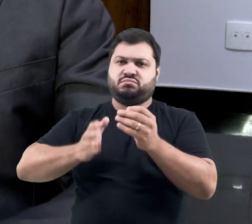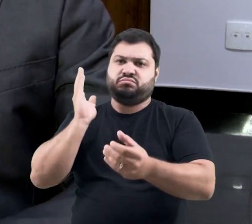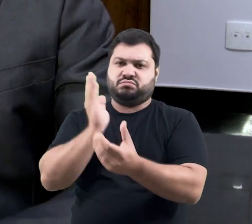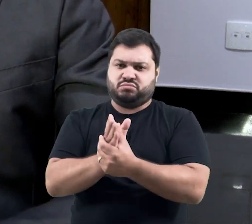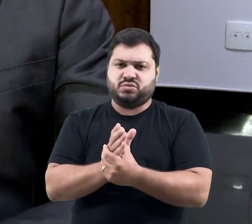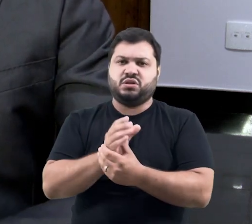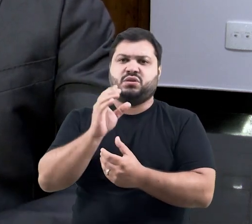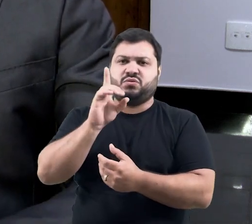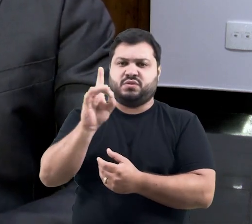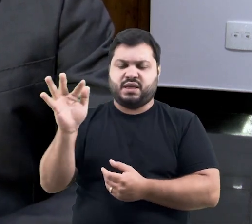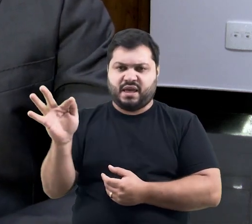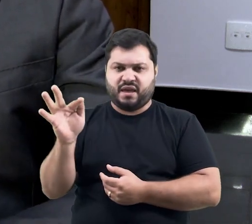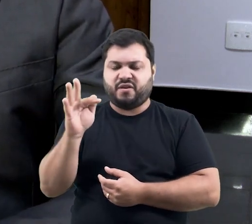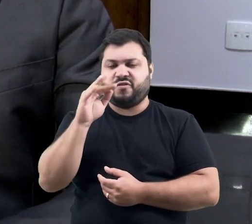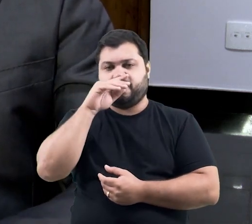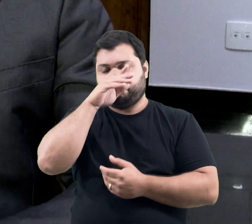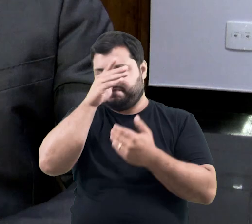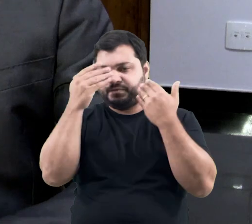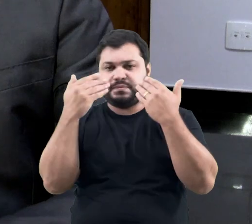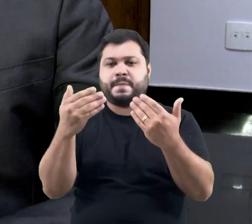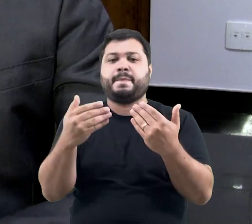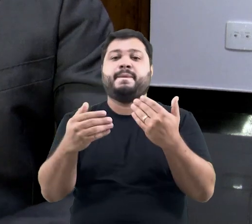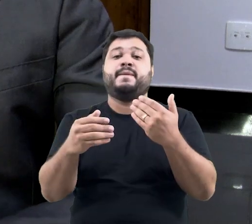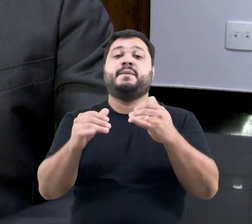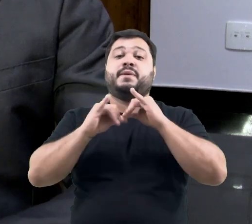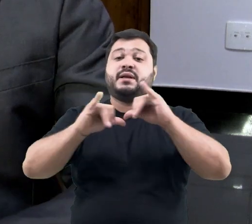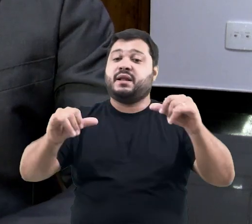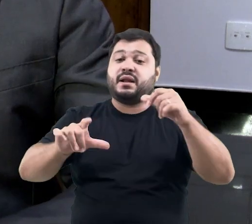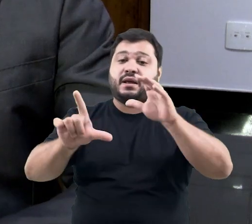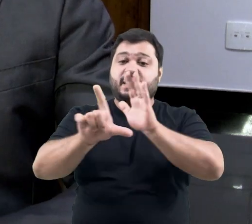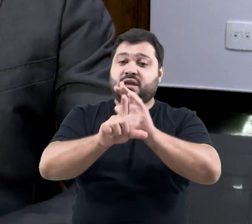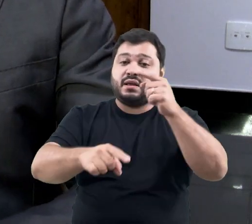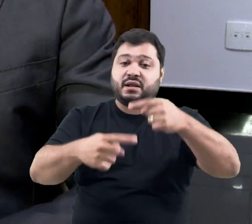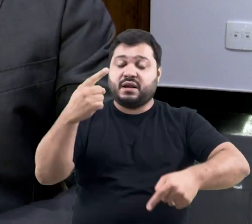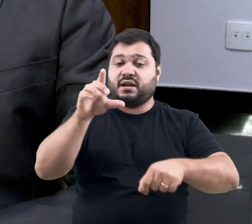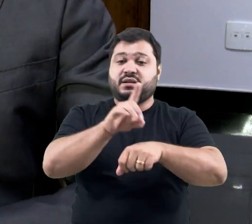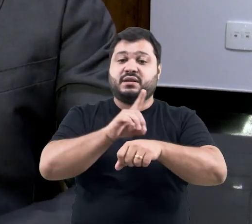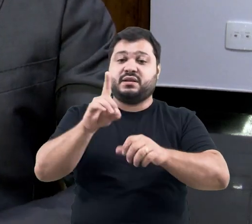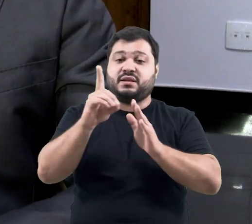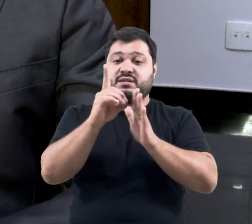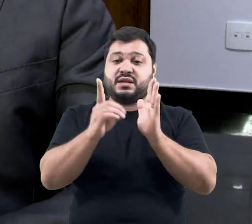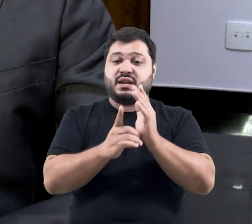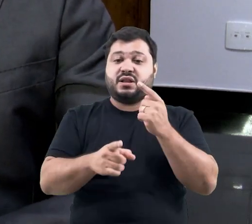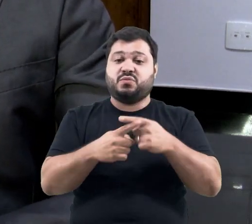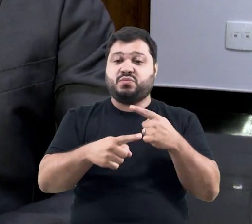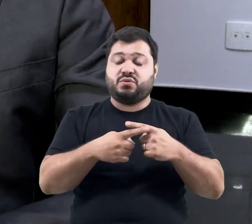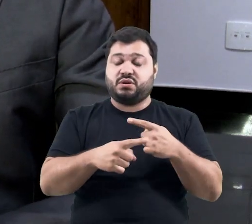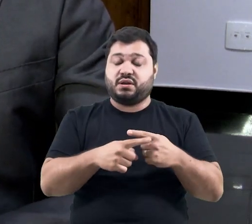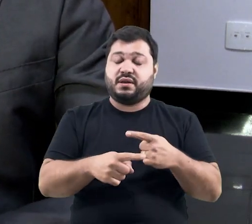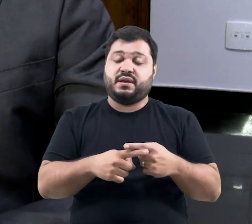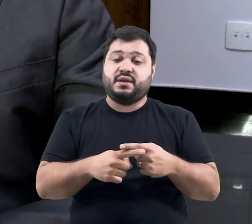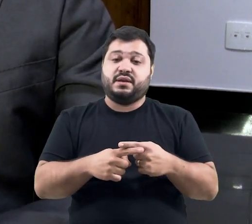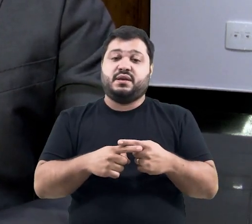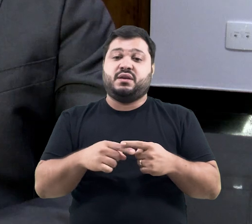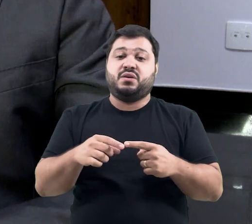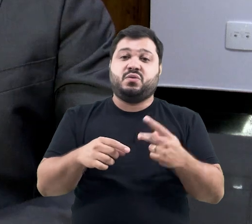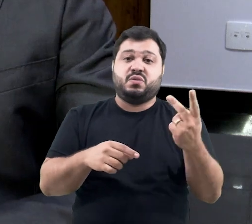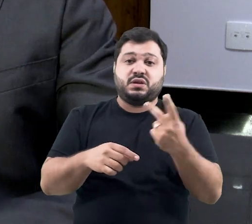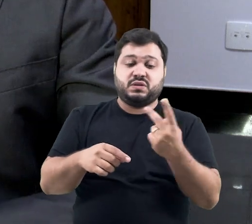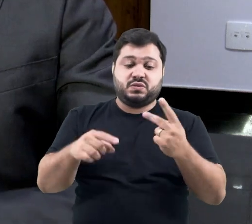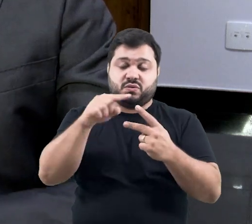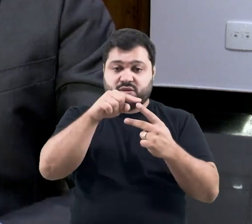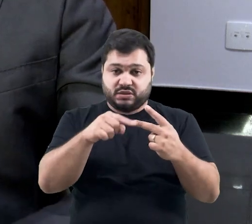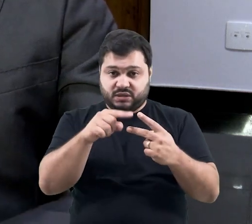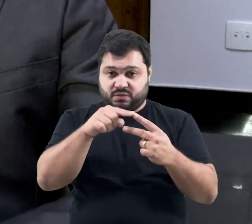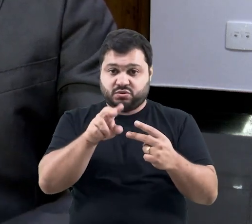uma ação civil pública no Distrito Federal para declarar a ilegalidade desse decreto, porque com